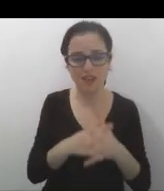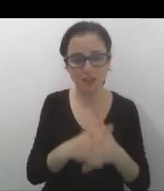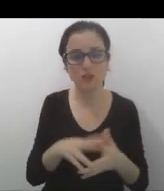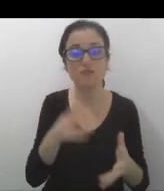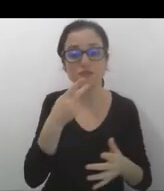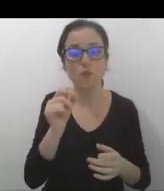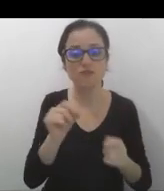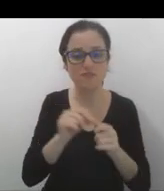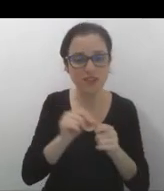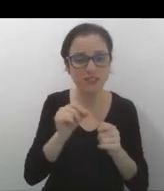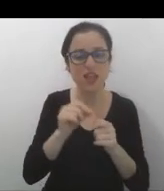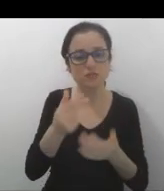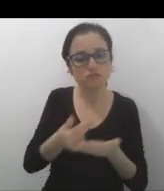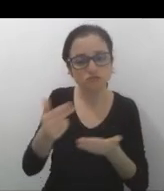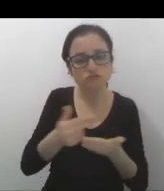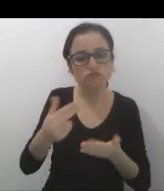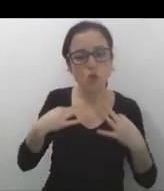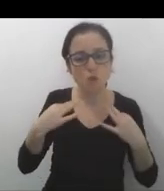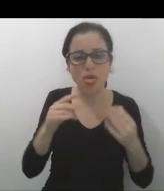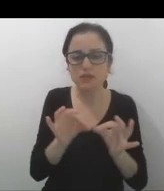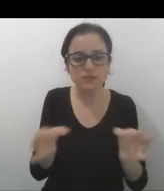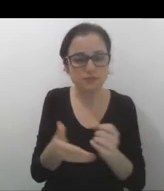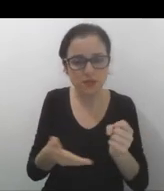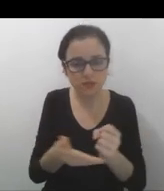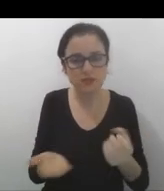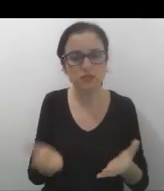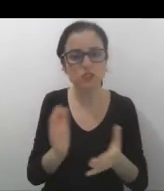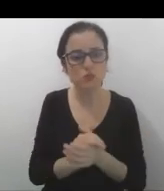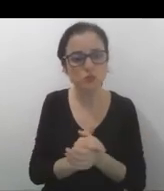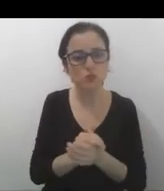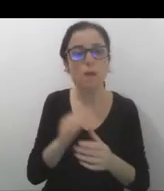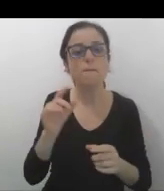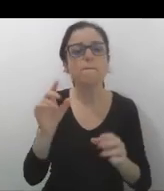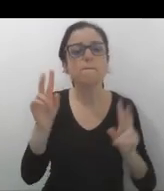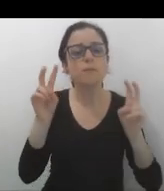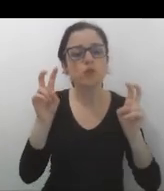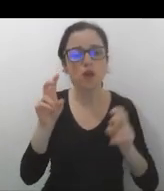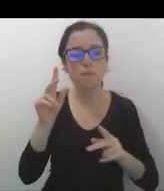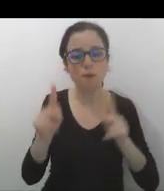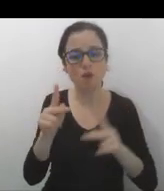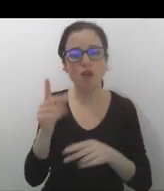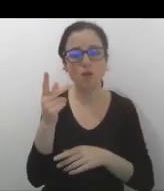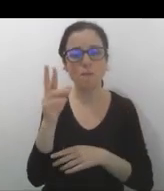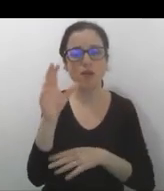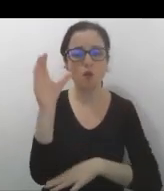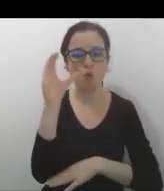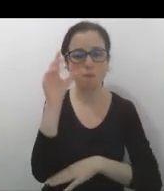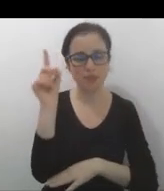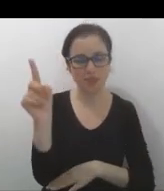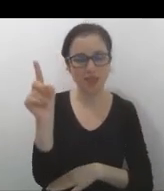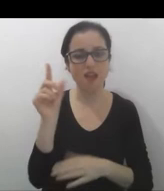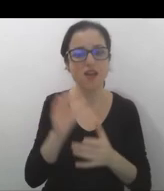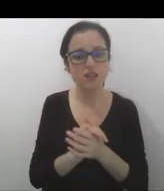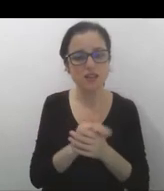E hoje é complicado, quer dizer, você fazer uma estamparia baseada em motivos dos